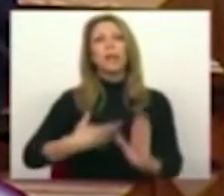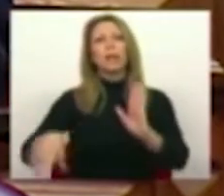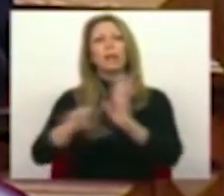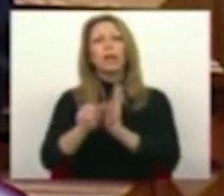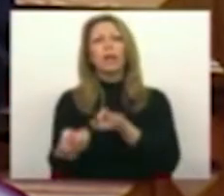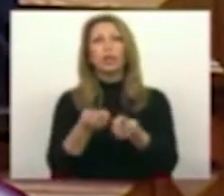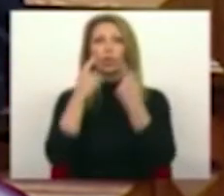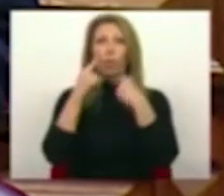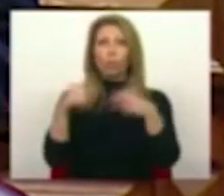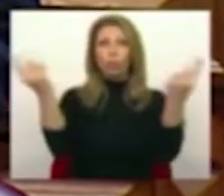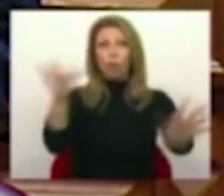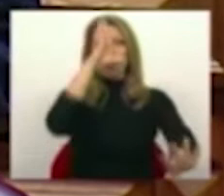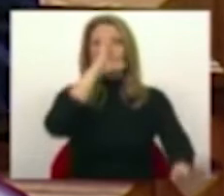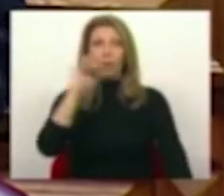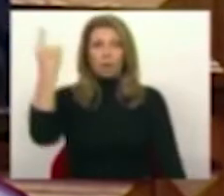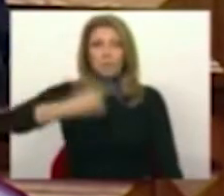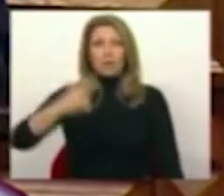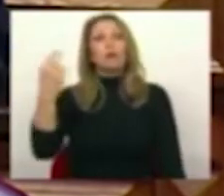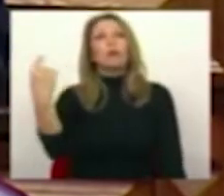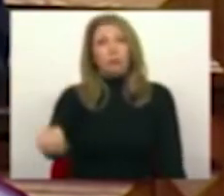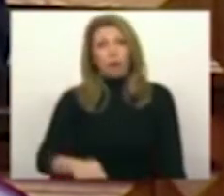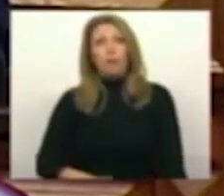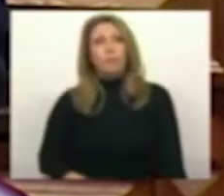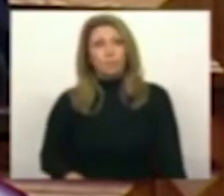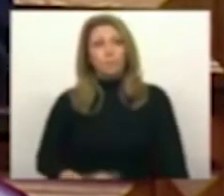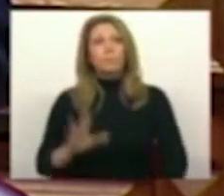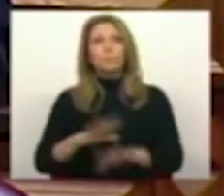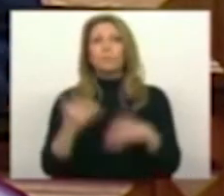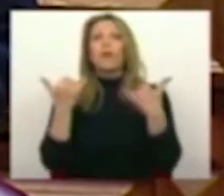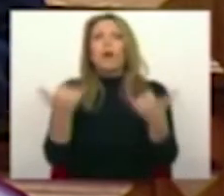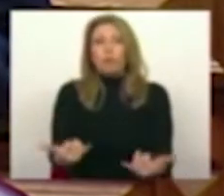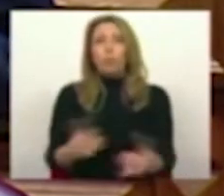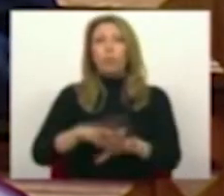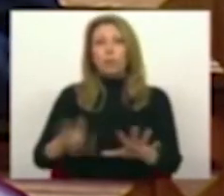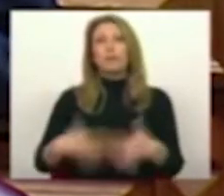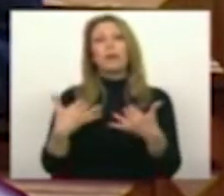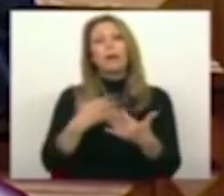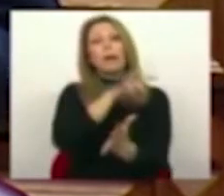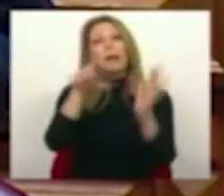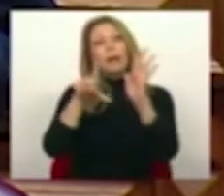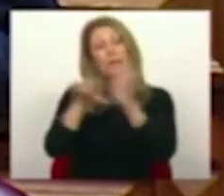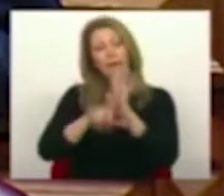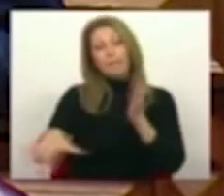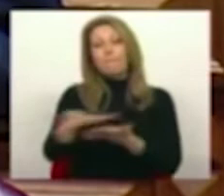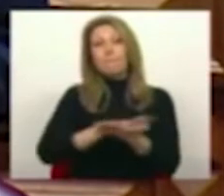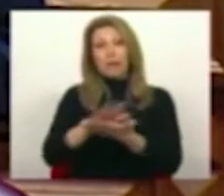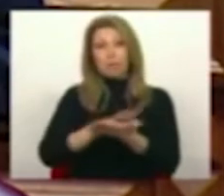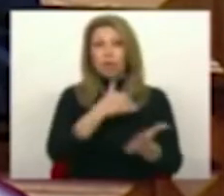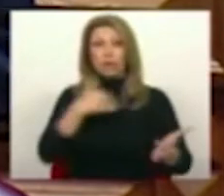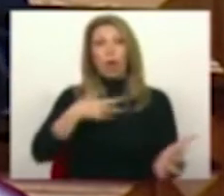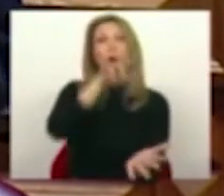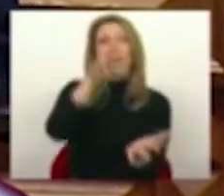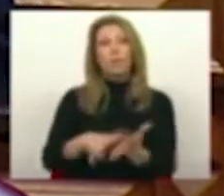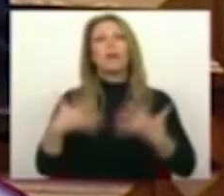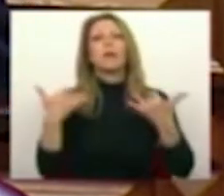pública, a que o Governo está obrigado, no seguimento da aprovação da Lei de Bases da Saúde. Quero ainda lembrar-lhe que, da